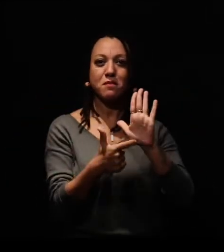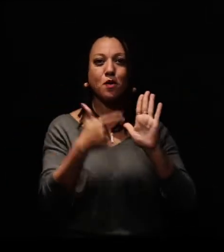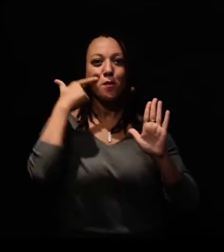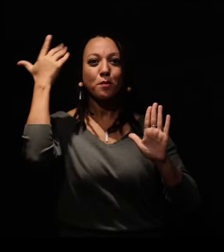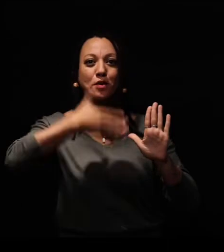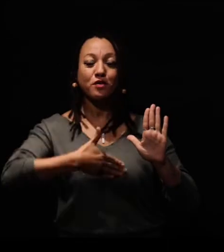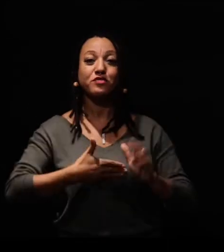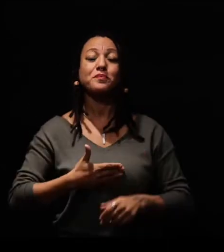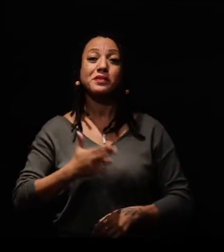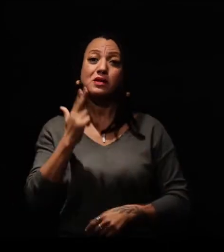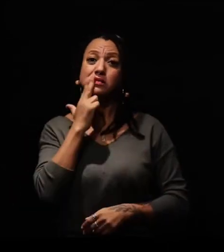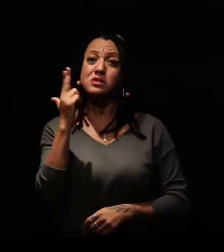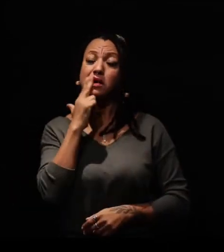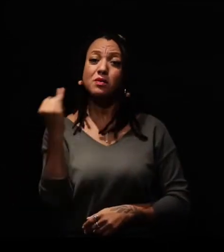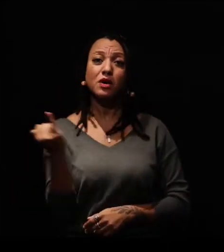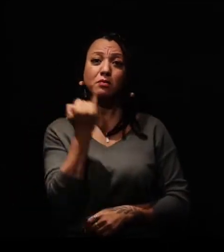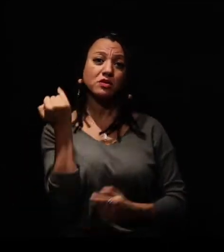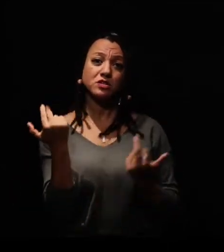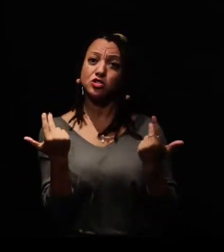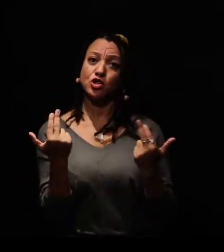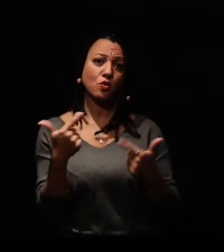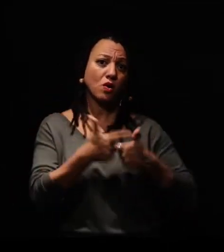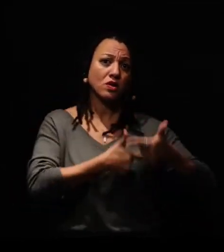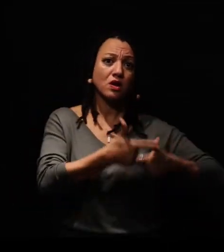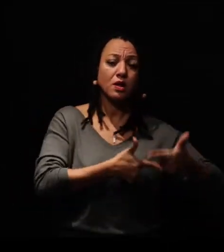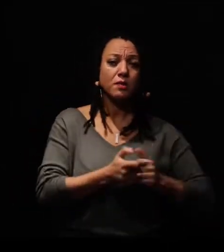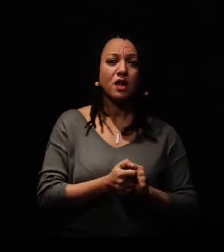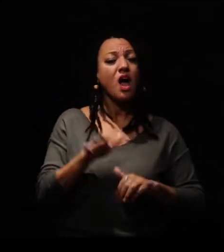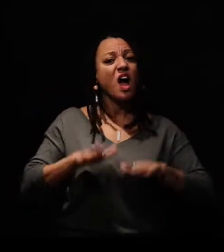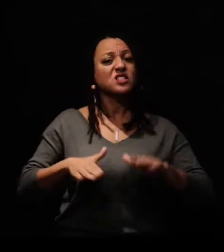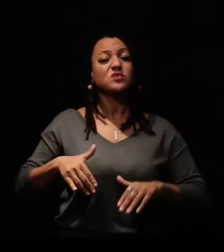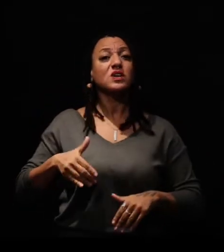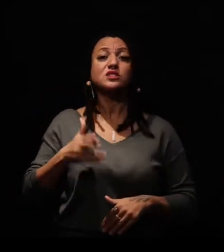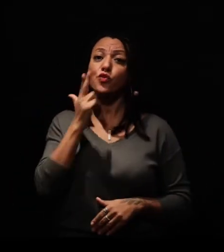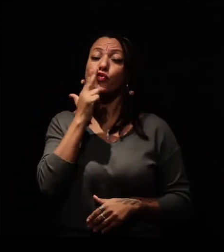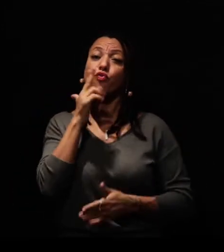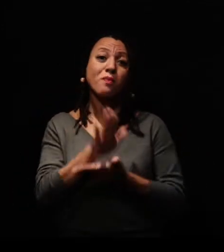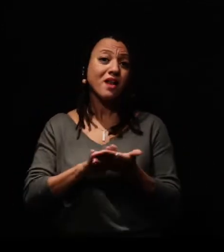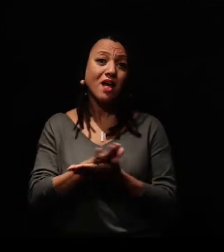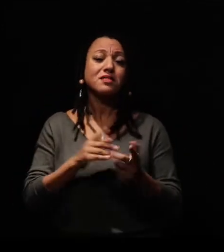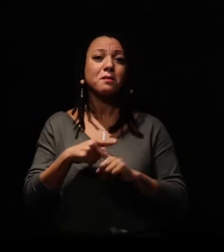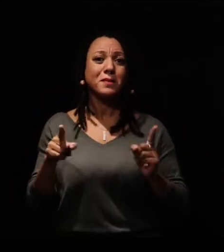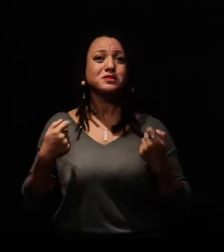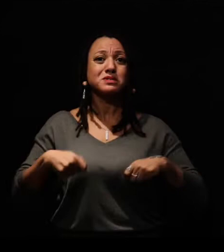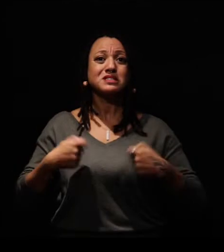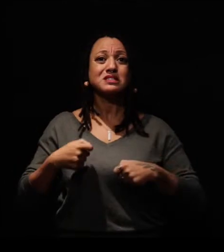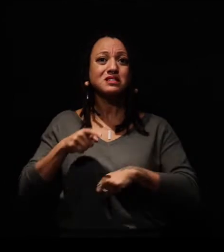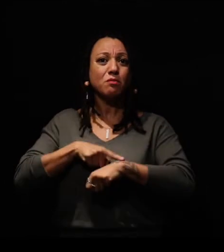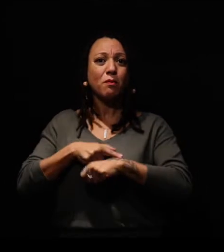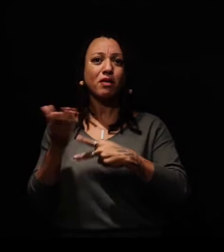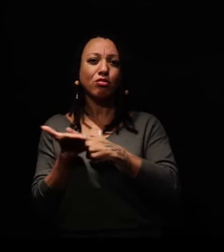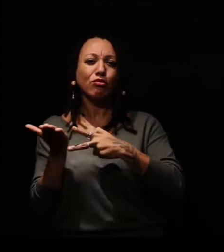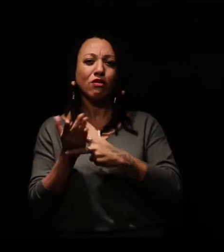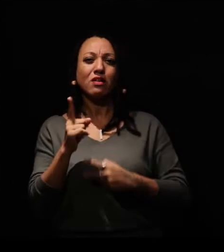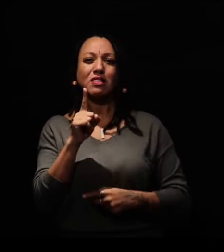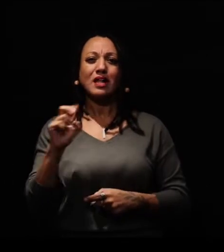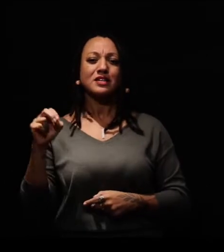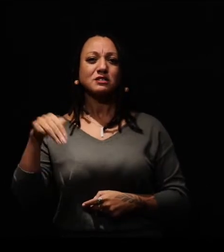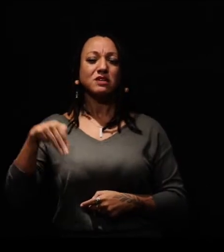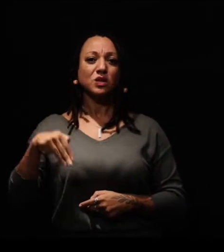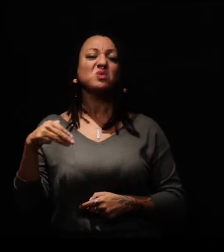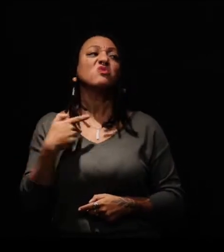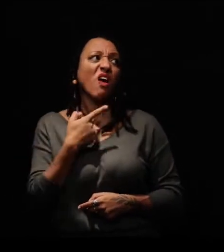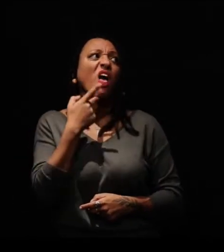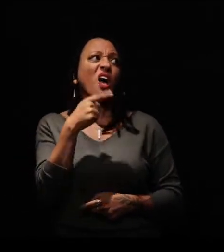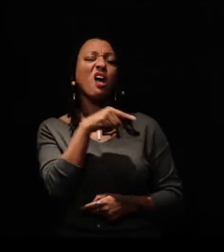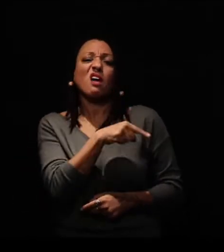mãos calejadas. O cigarro é tão essencial quanto a ferramenta de trampo. Às vezes o nego velho nem é fumante, mas mata 10 minutos no descanso fumando. Mete o louco